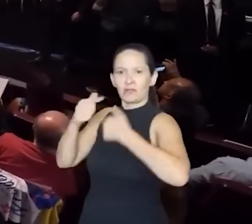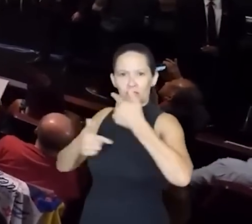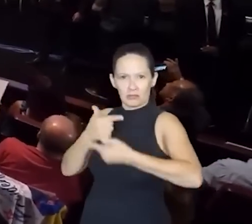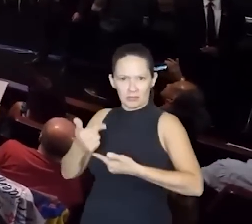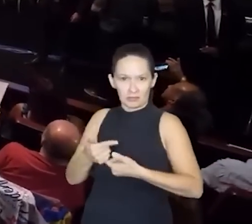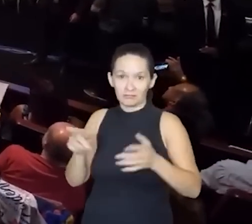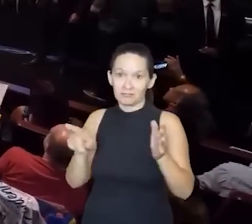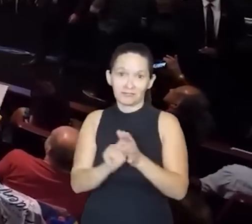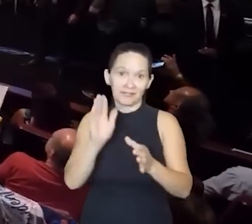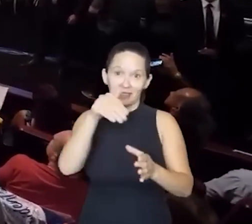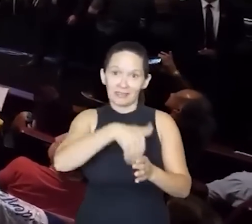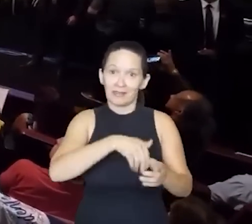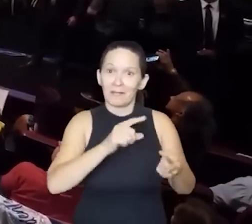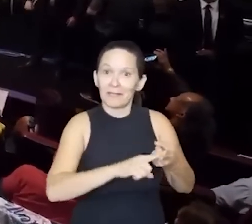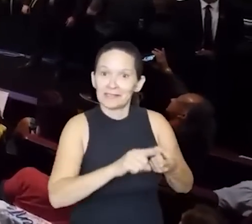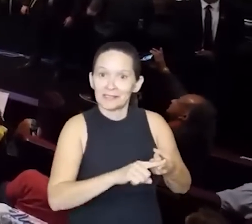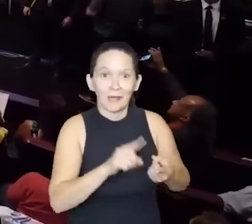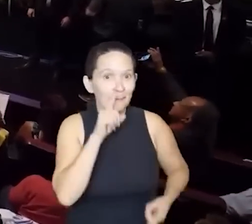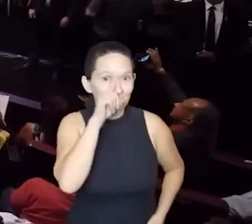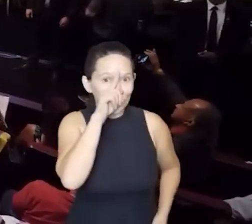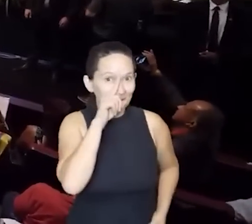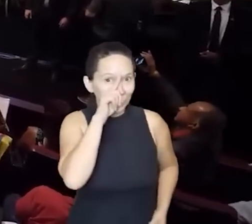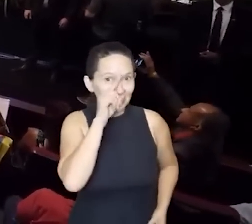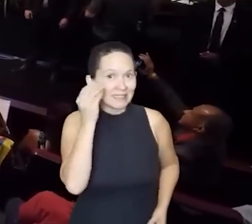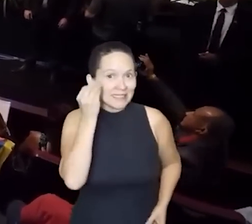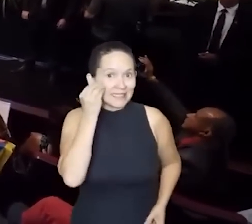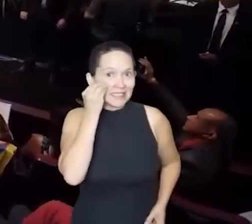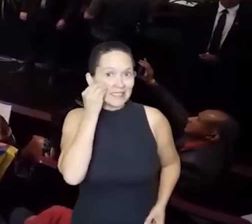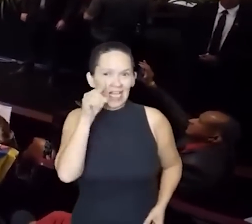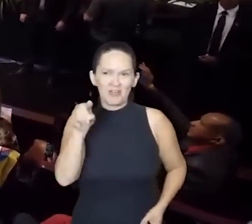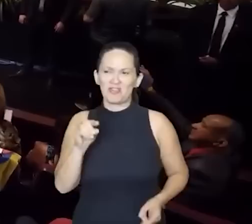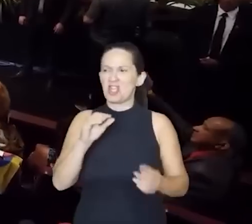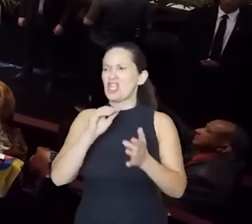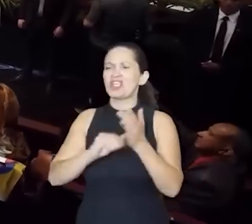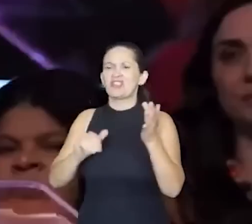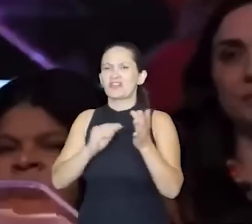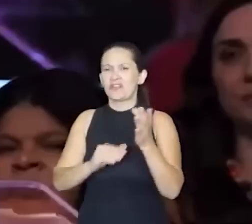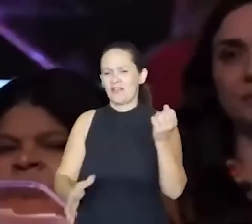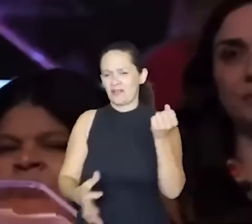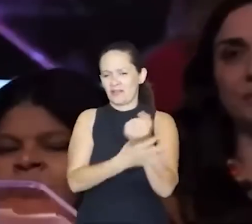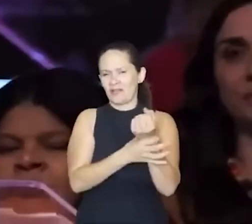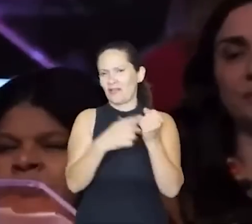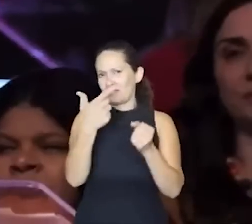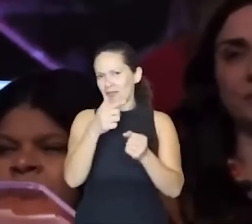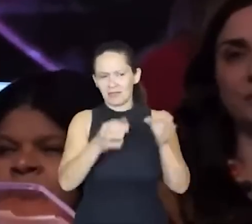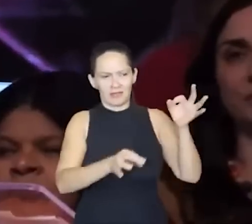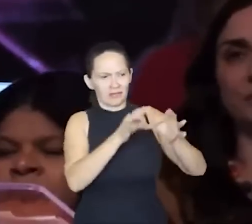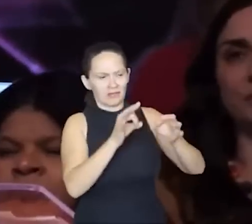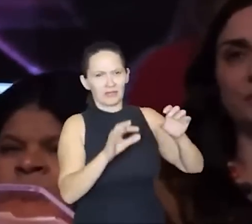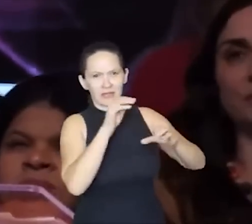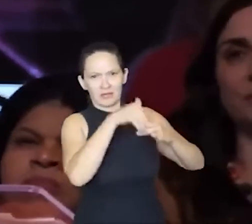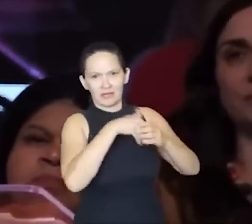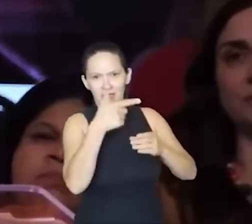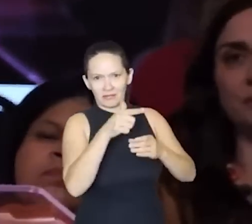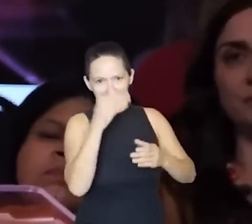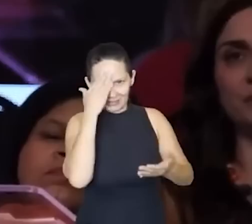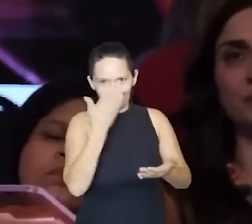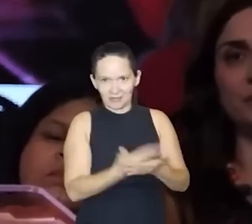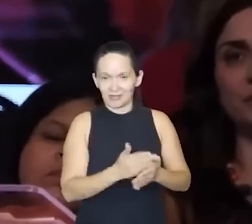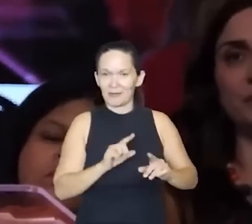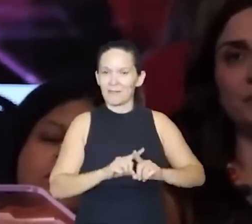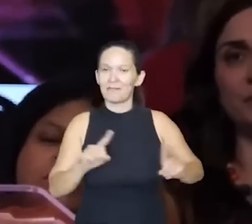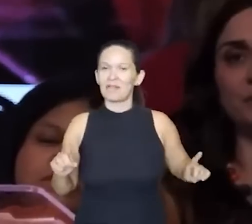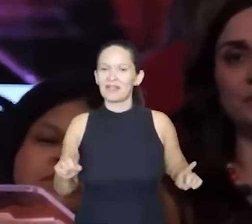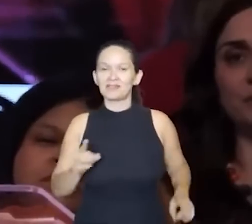foi ameaçada. Tentaram desacreditar a urna eletrônica e a justiça eleitoral, que cumpriu com destemor o